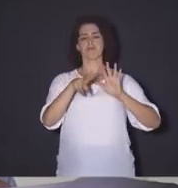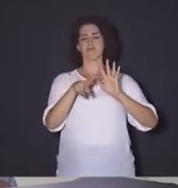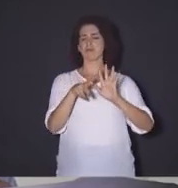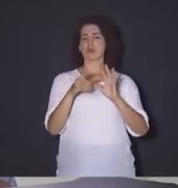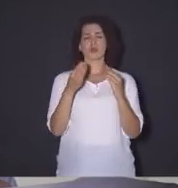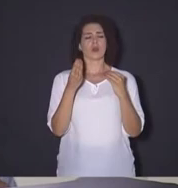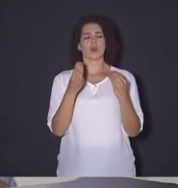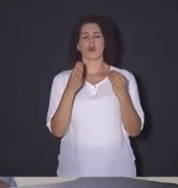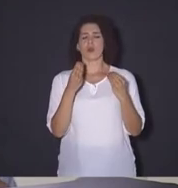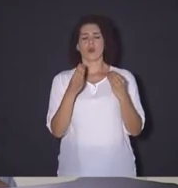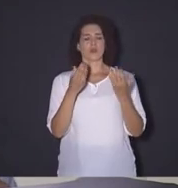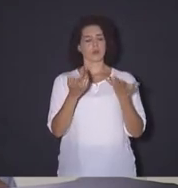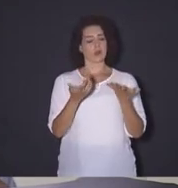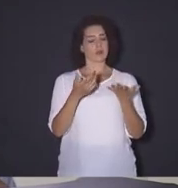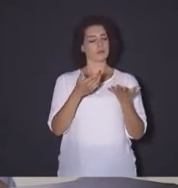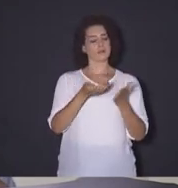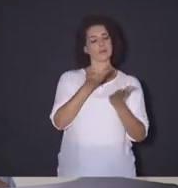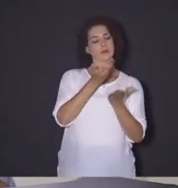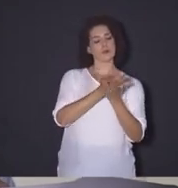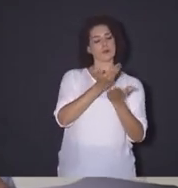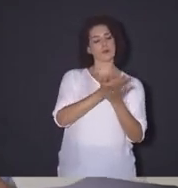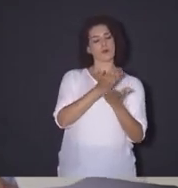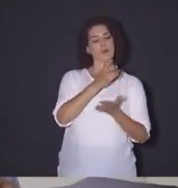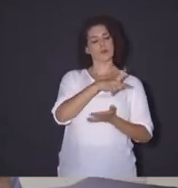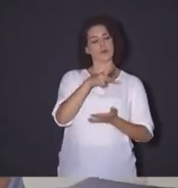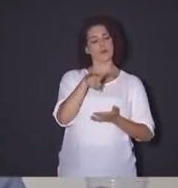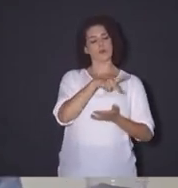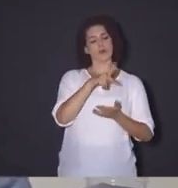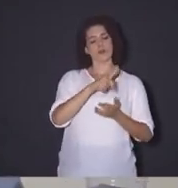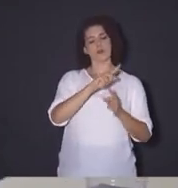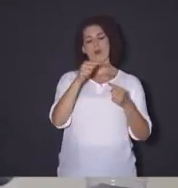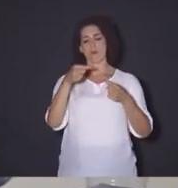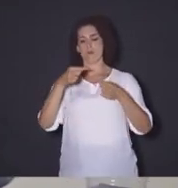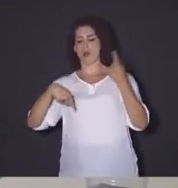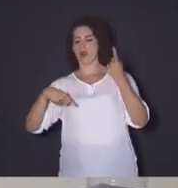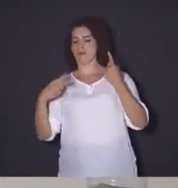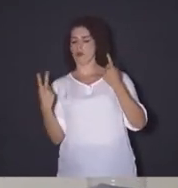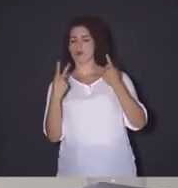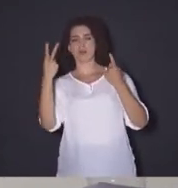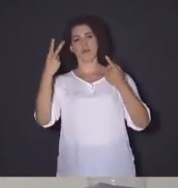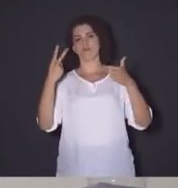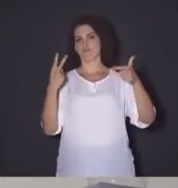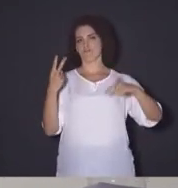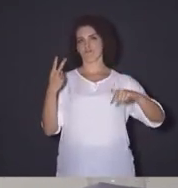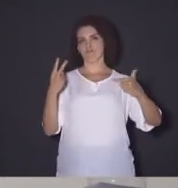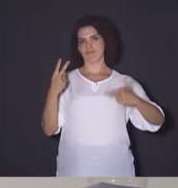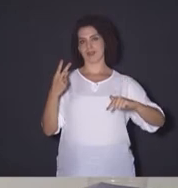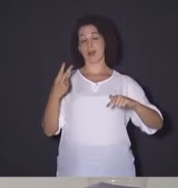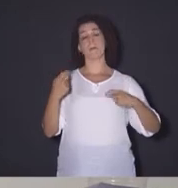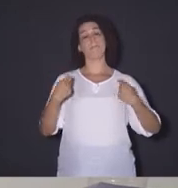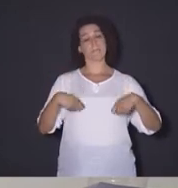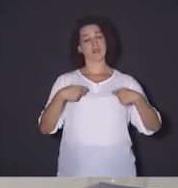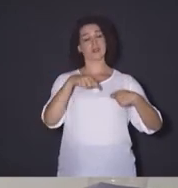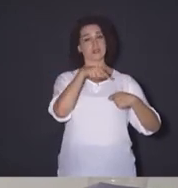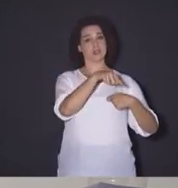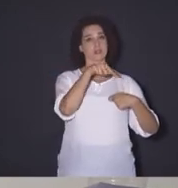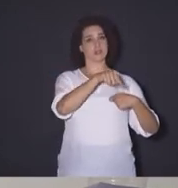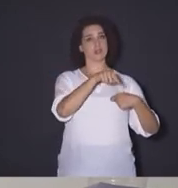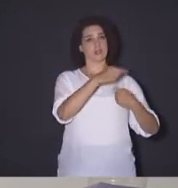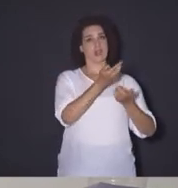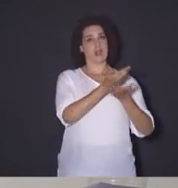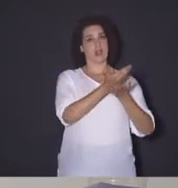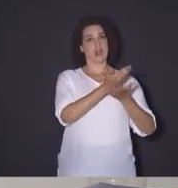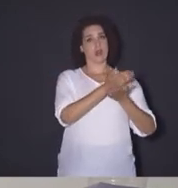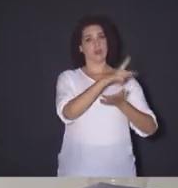professores dissociado da valorização nós precisamos sim melhorar a formação de professores mas precisamos daquela chave mais